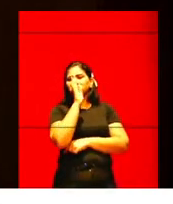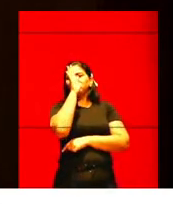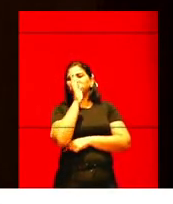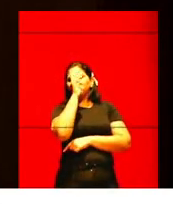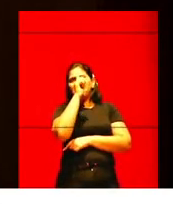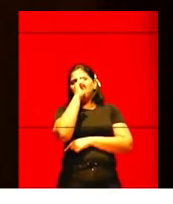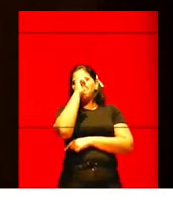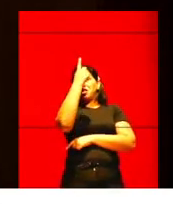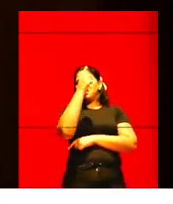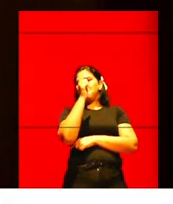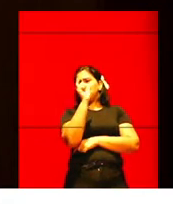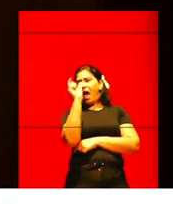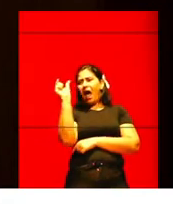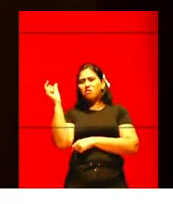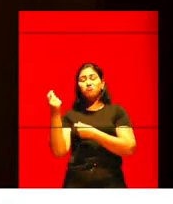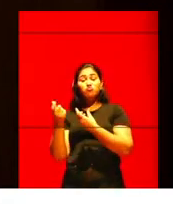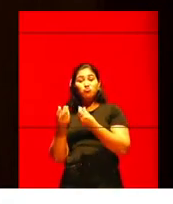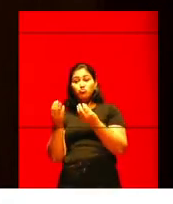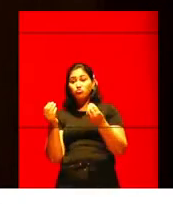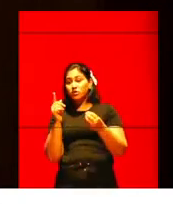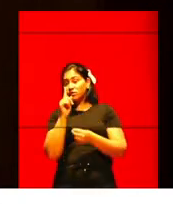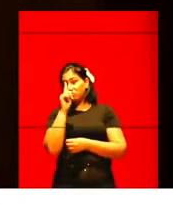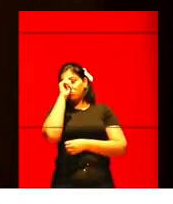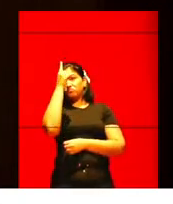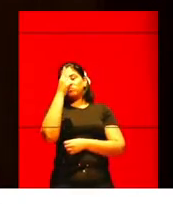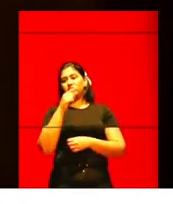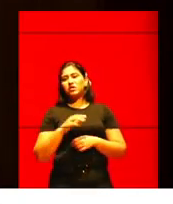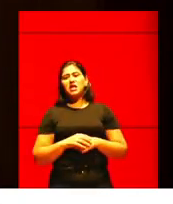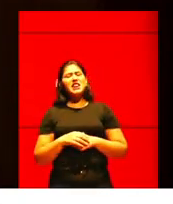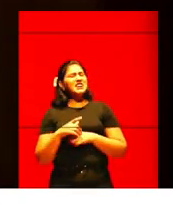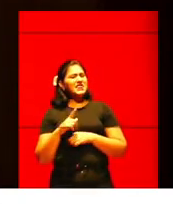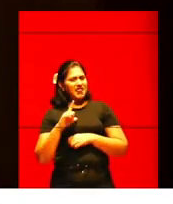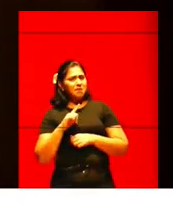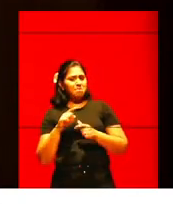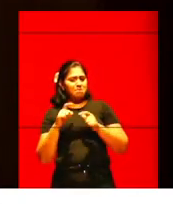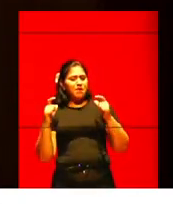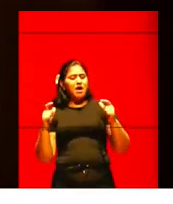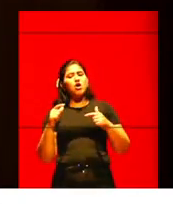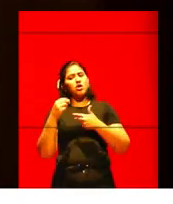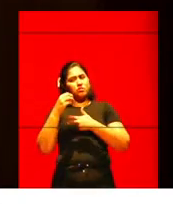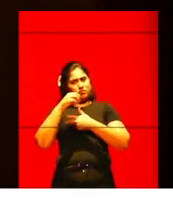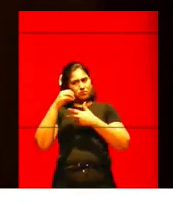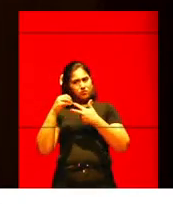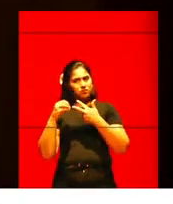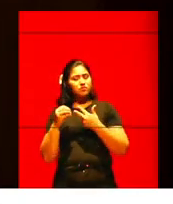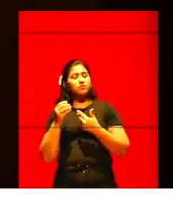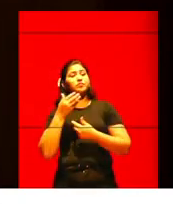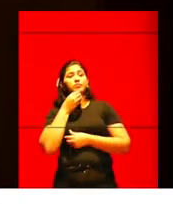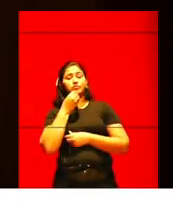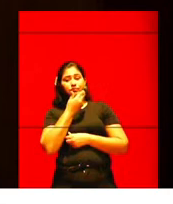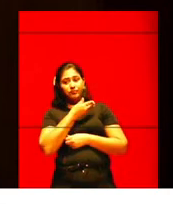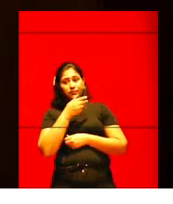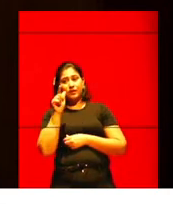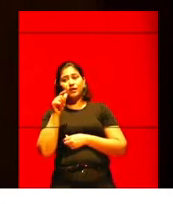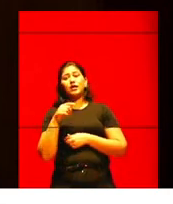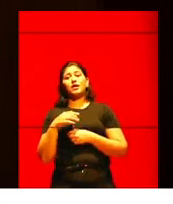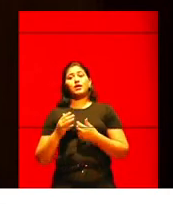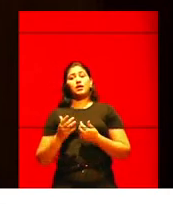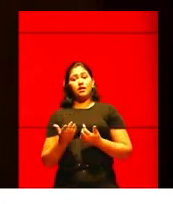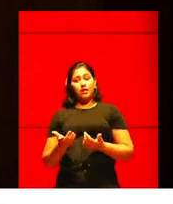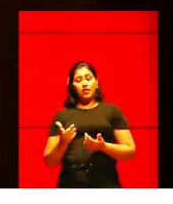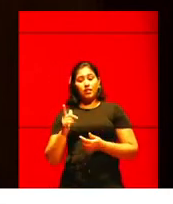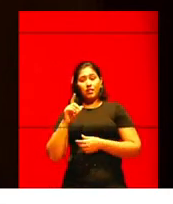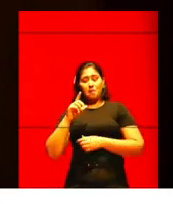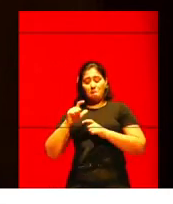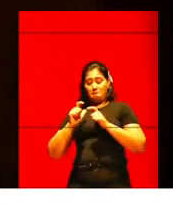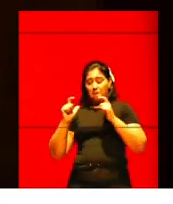o maior, já caiu, isso no Enem. Guimarães Rosa é o maior neologista da